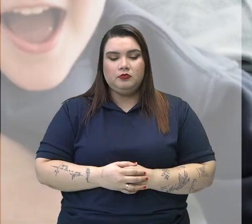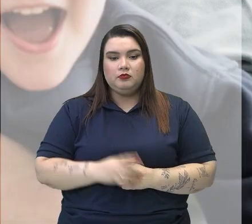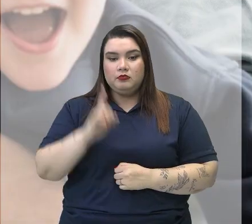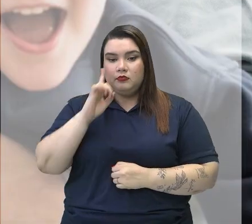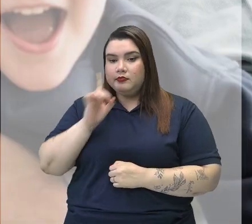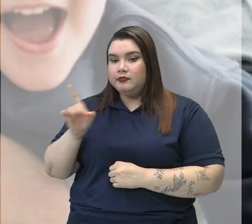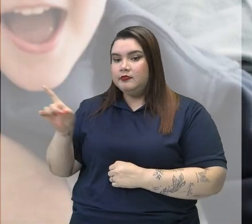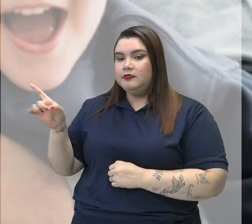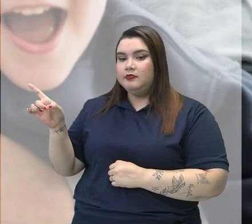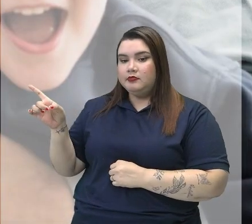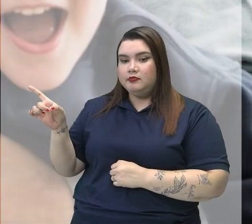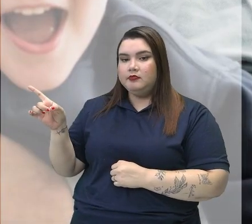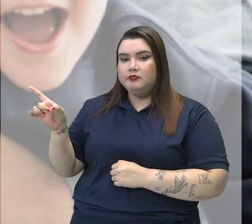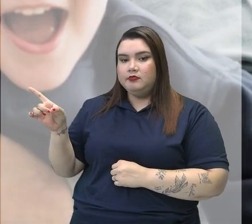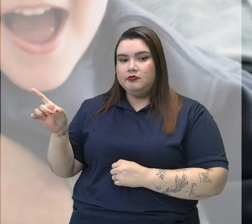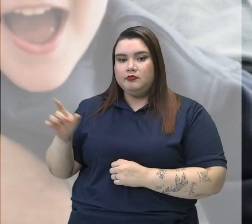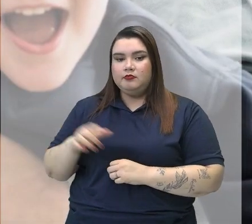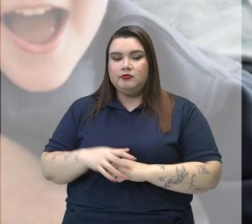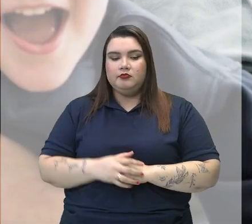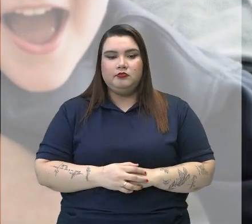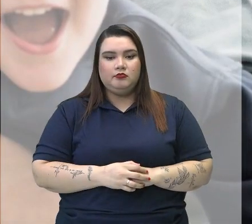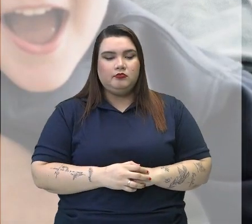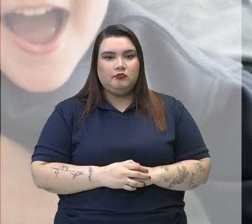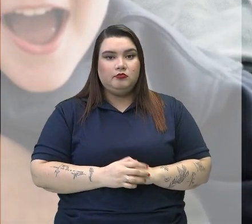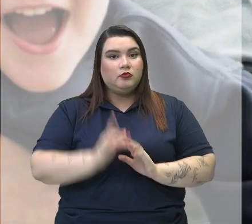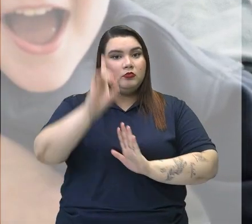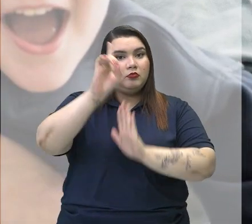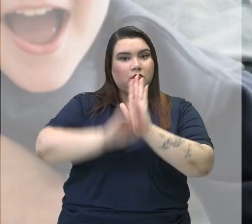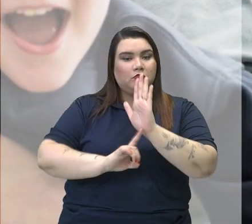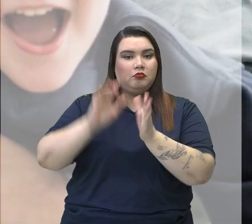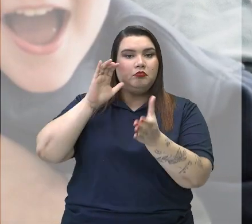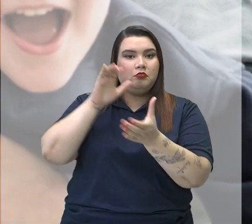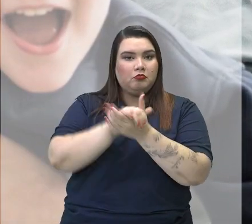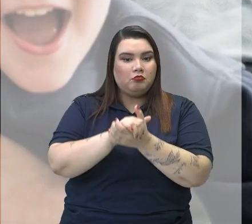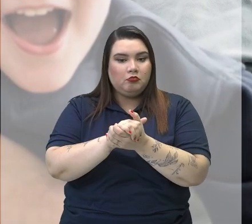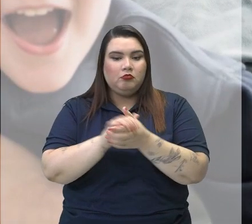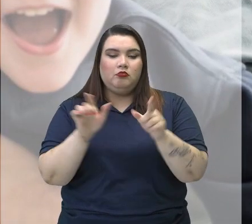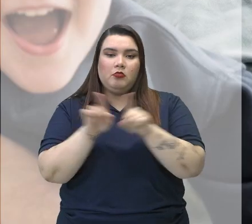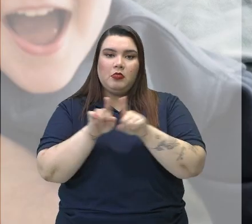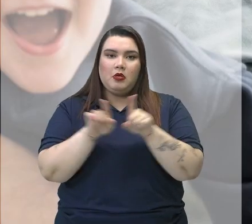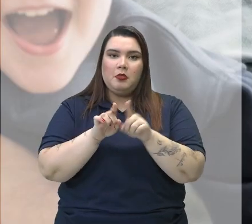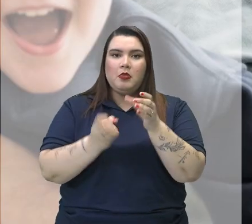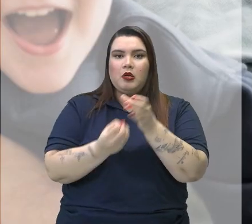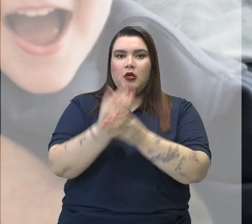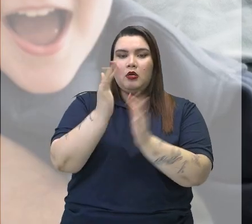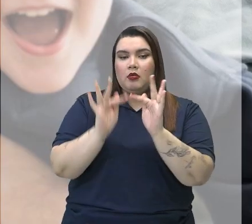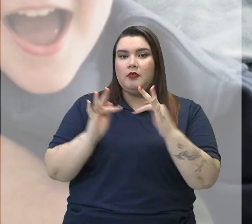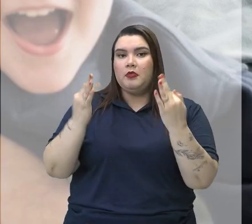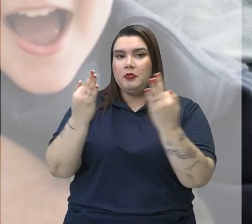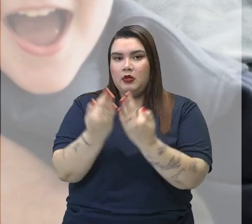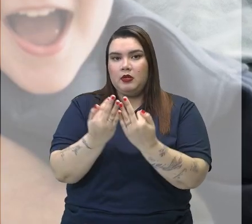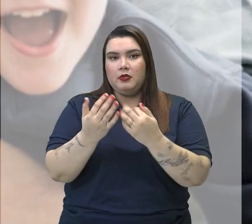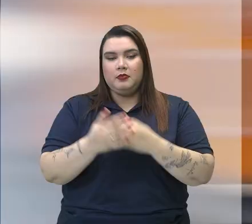Right to marry and have a family. Direito de casar e ter uma família.